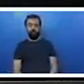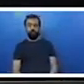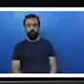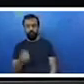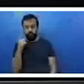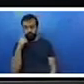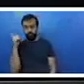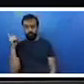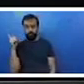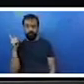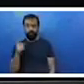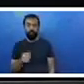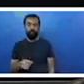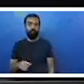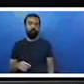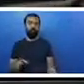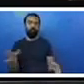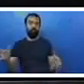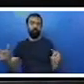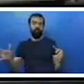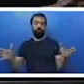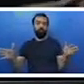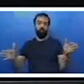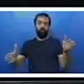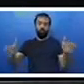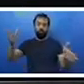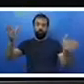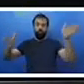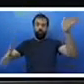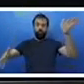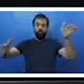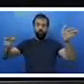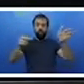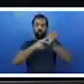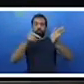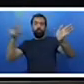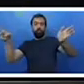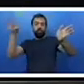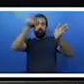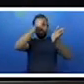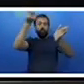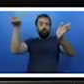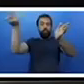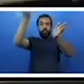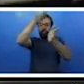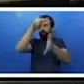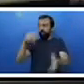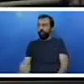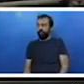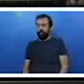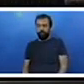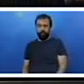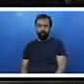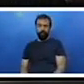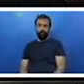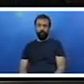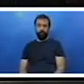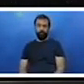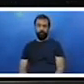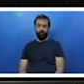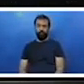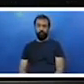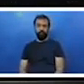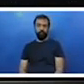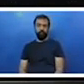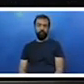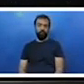Aqui nós temos aqui uma outra transposição, aqui numa parede um pouquinho mais alta ainda do que aquela primeira, né? Ele fazendo vários tipos de